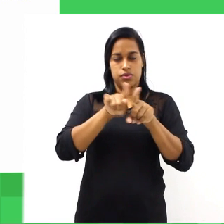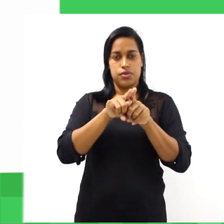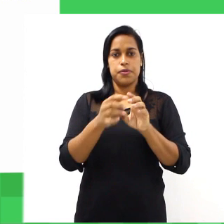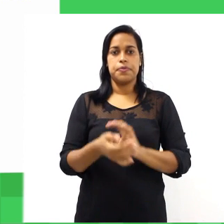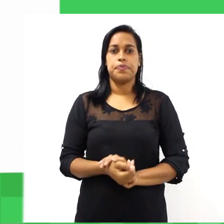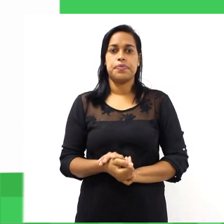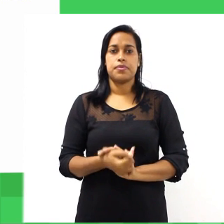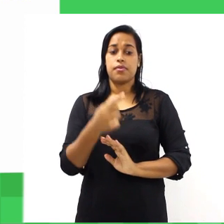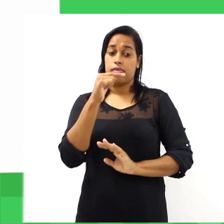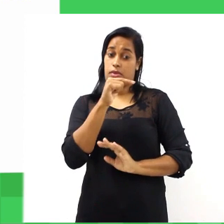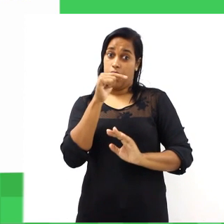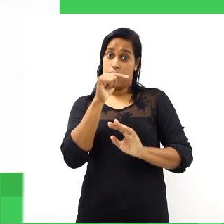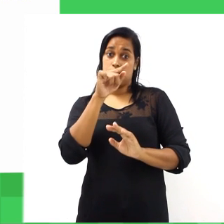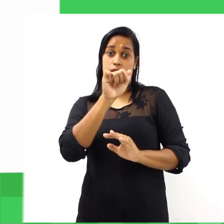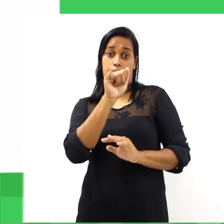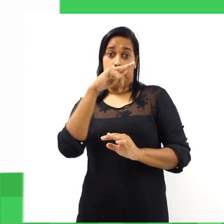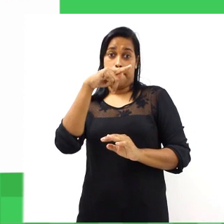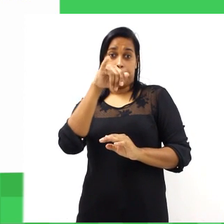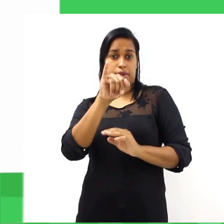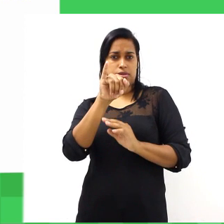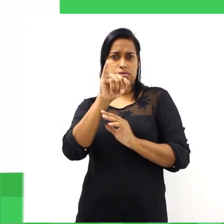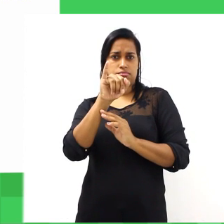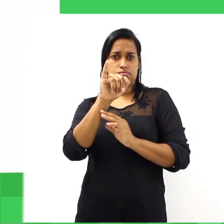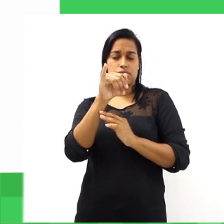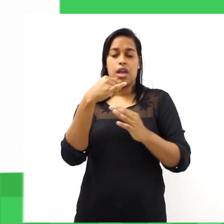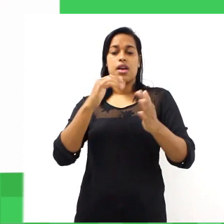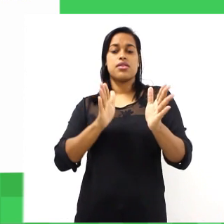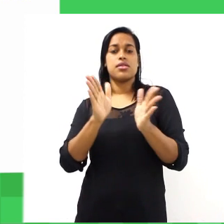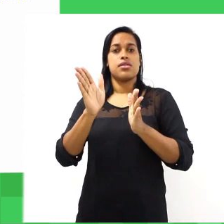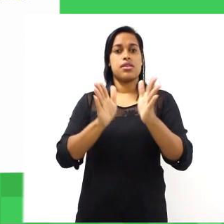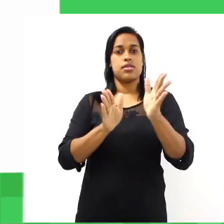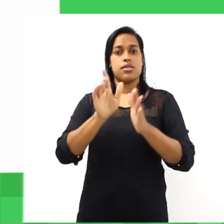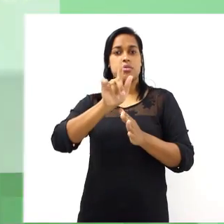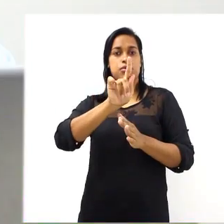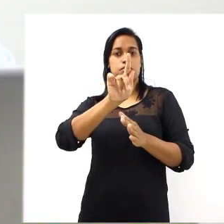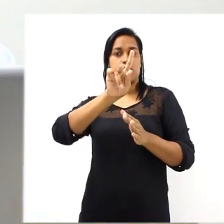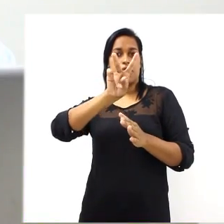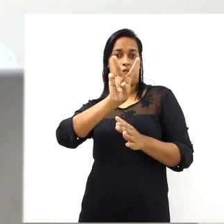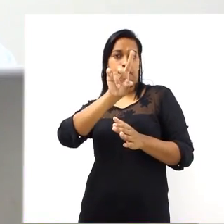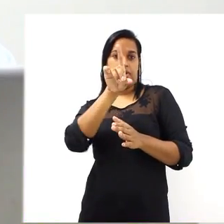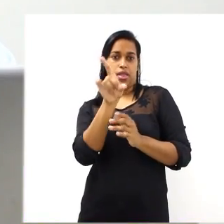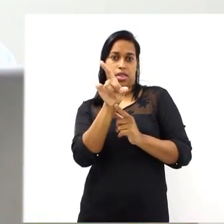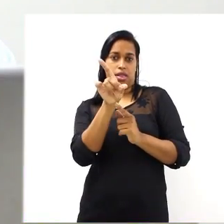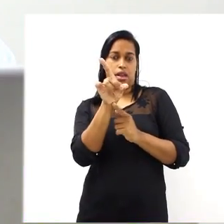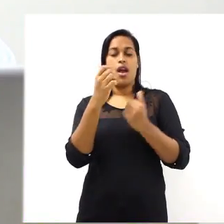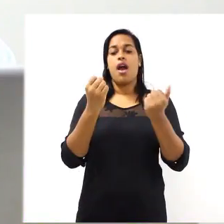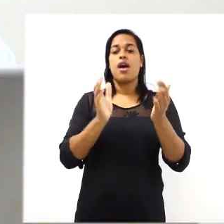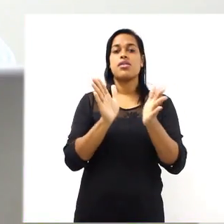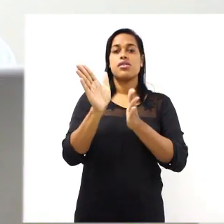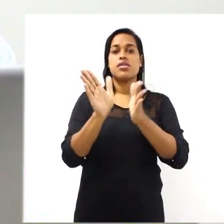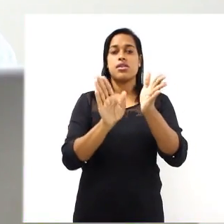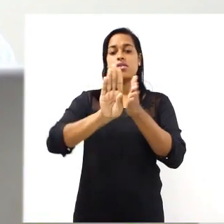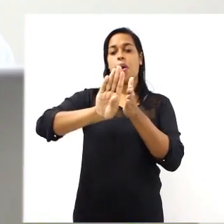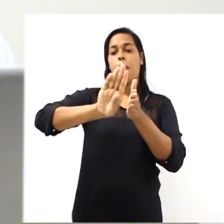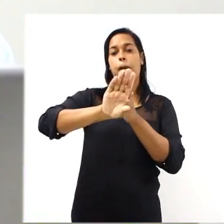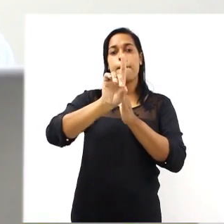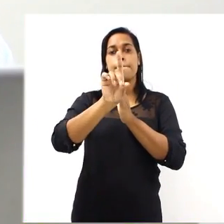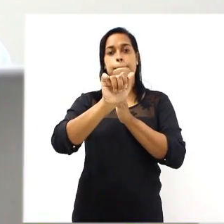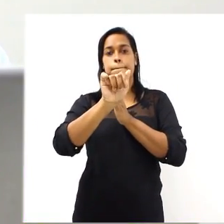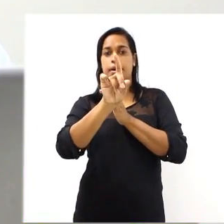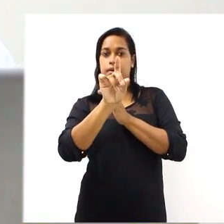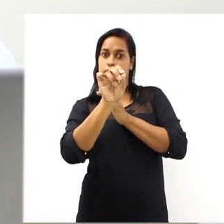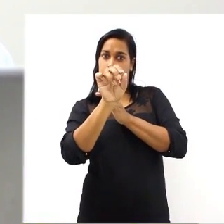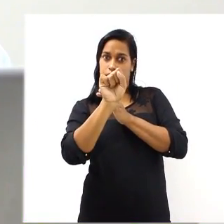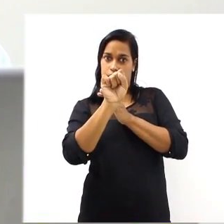através dessa API podemos acessar um SGBD e esse SGBD acessa o banco de dados. Essa